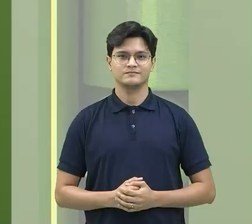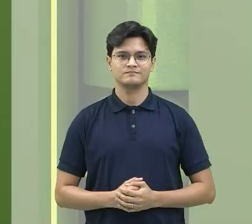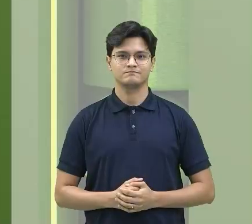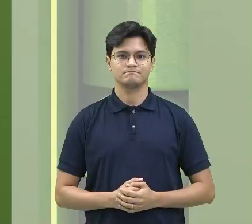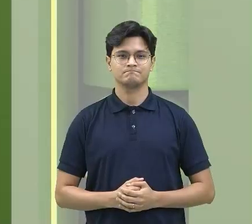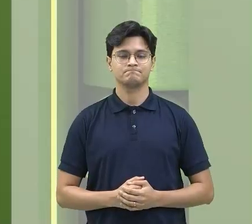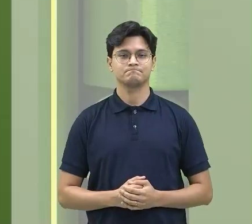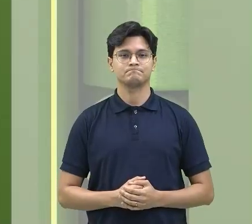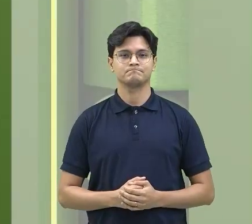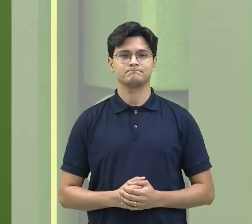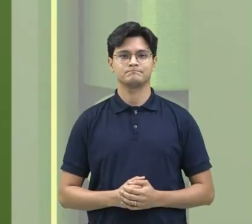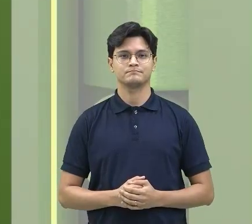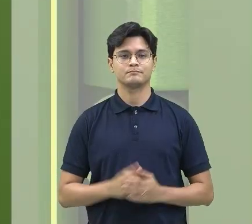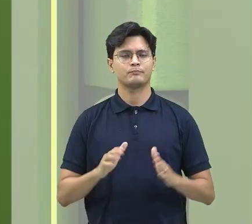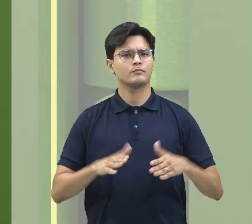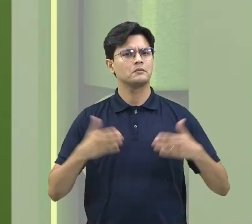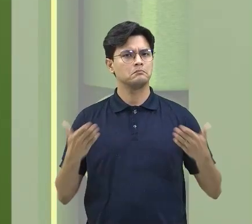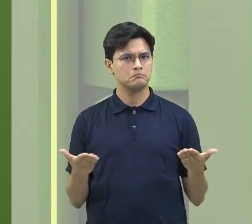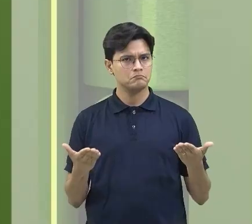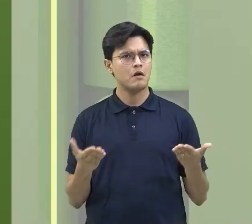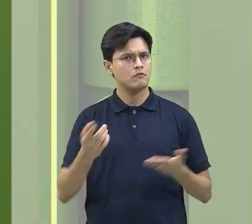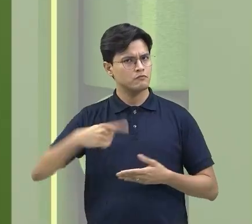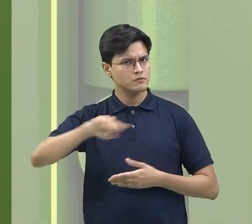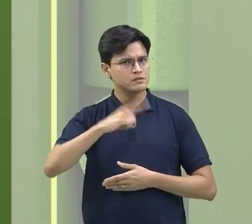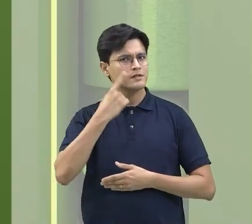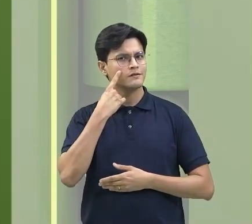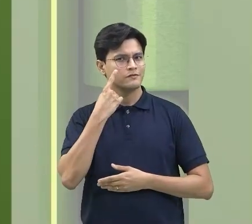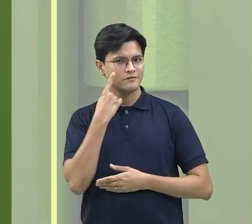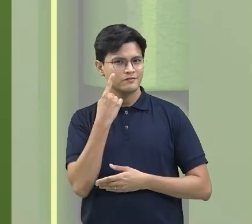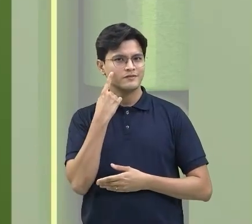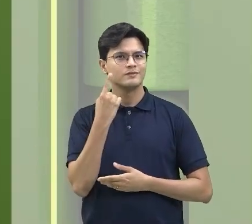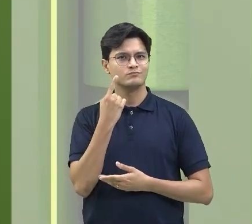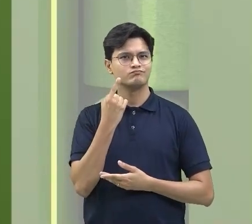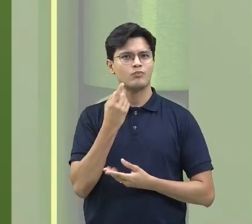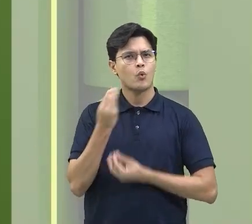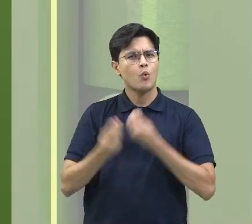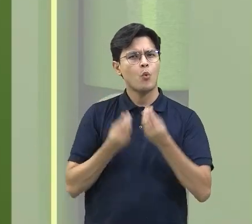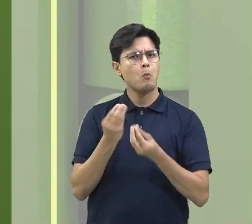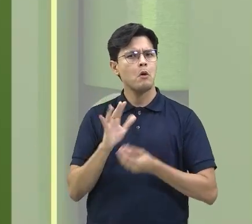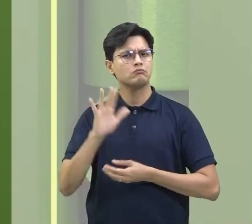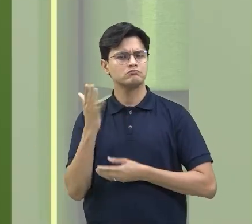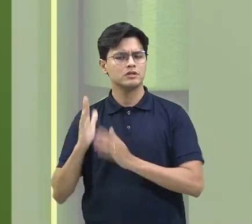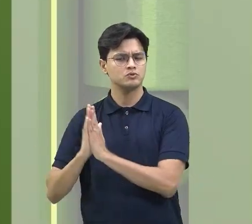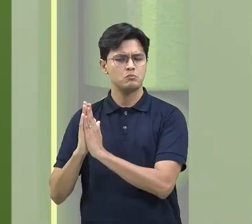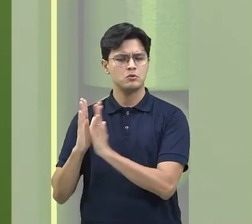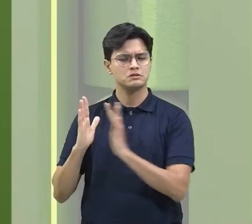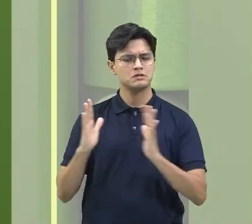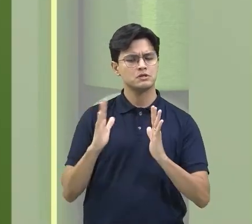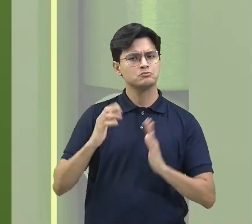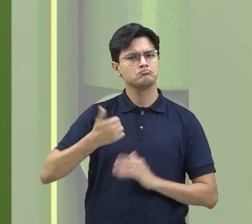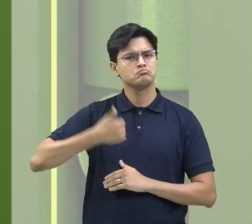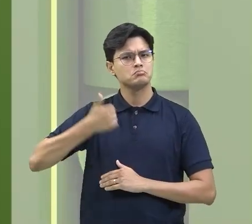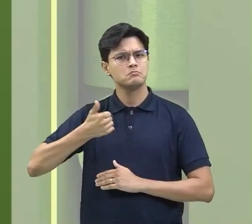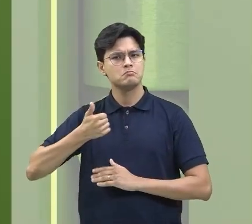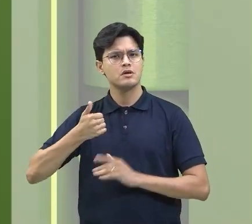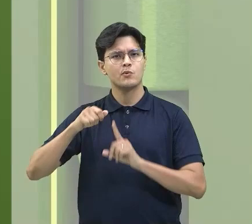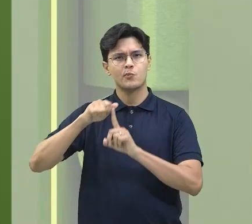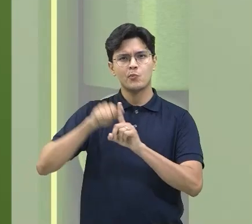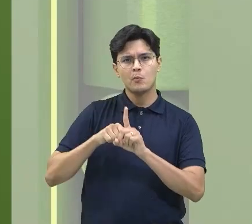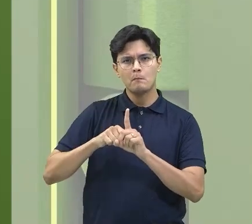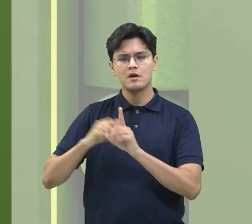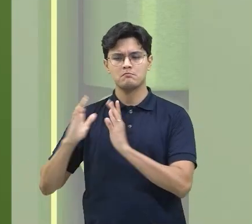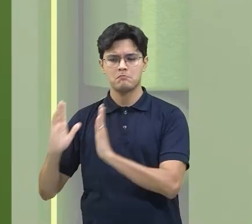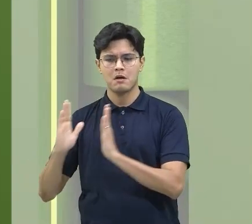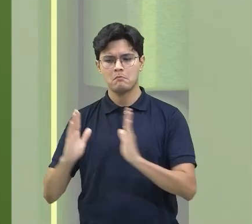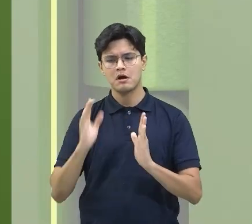Então, agora vocês acabaram de acompanhar, né, esse primeiro mês e todas as etapas, né, assim, dia após dia,